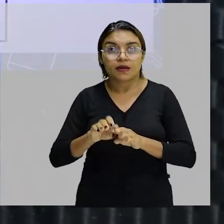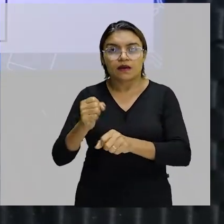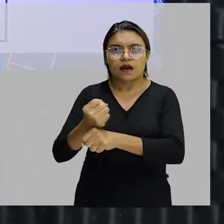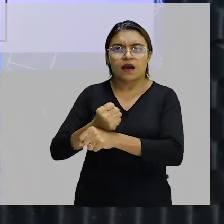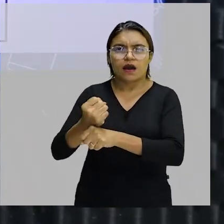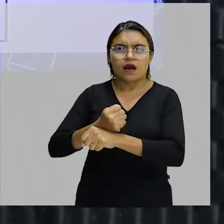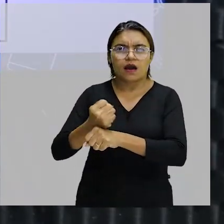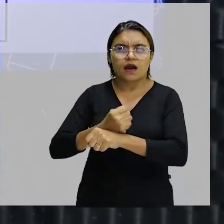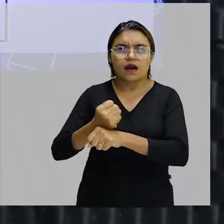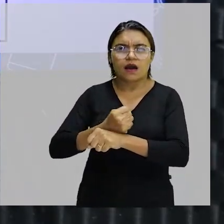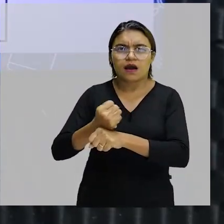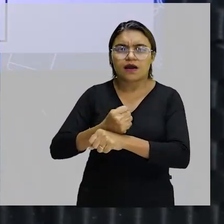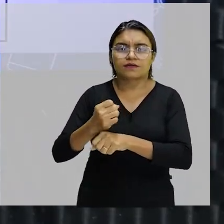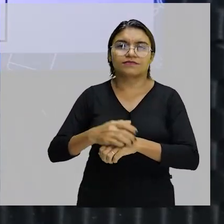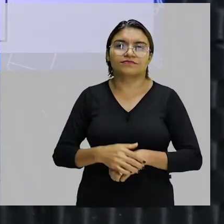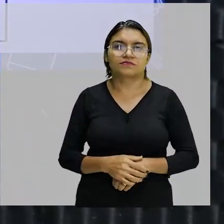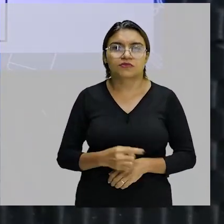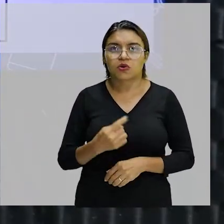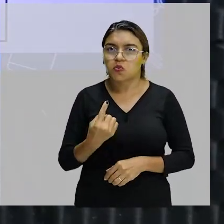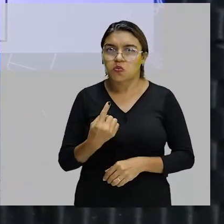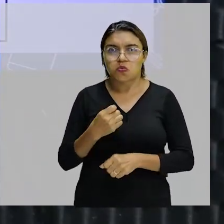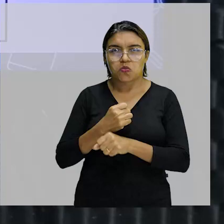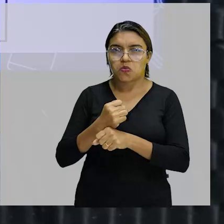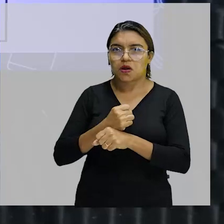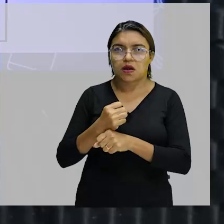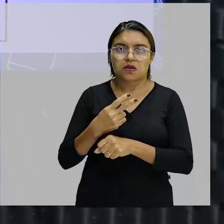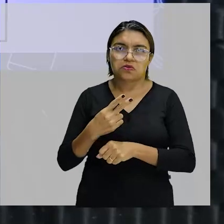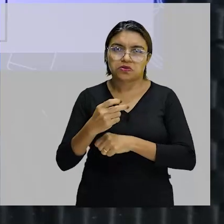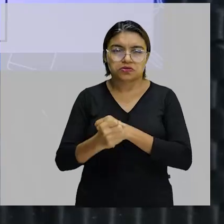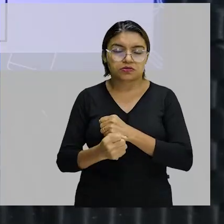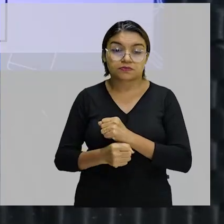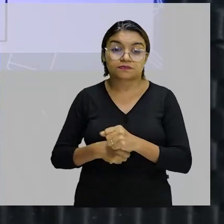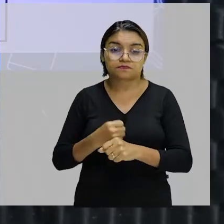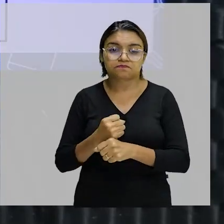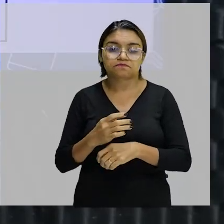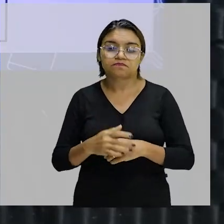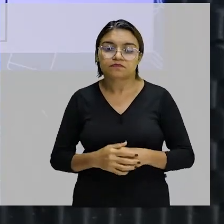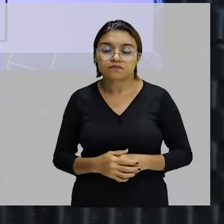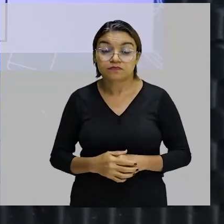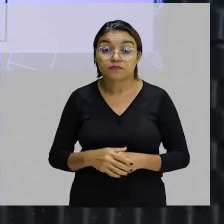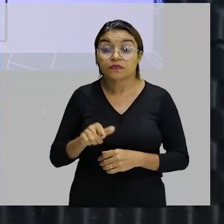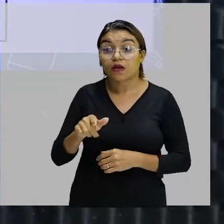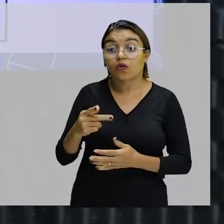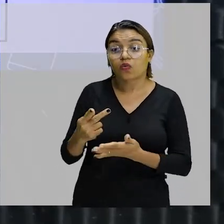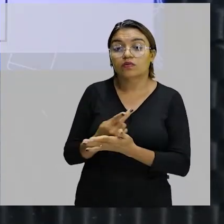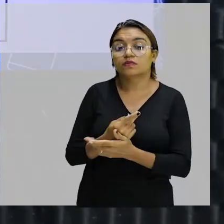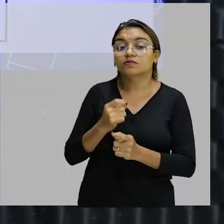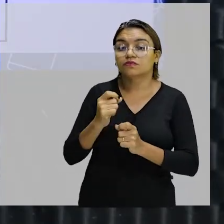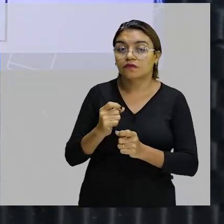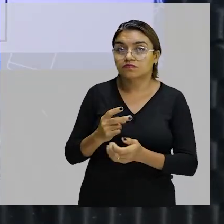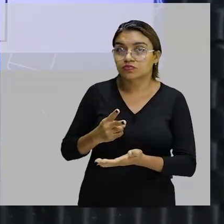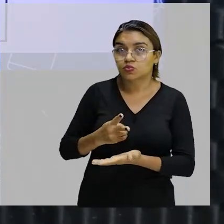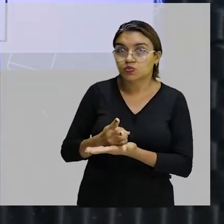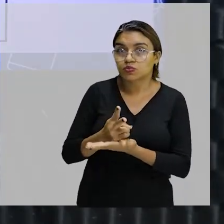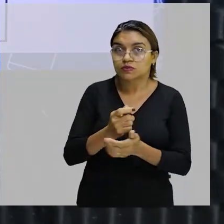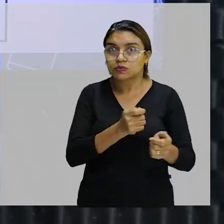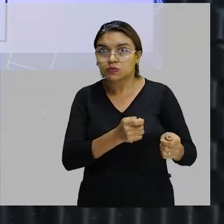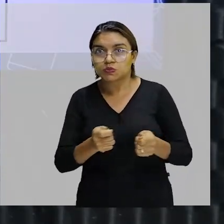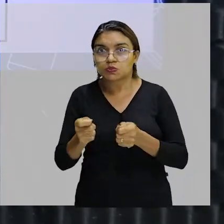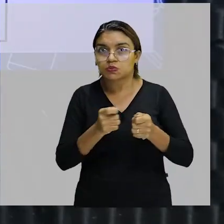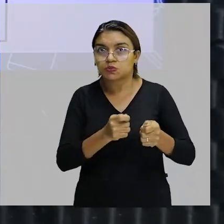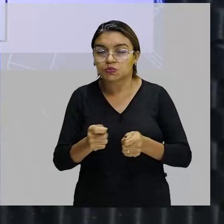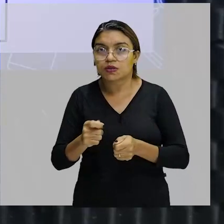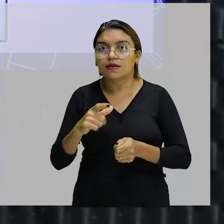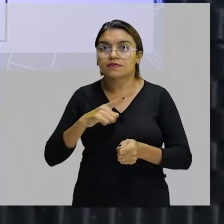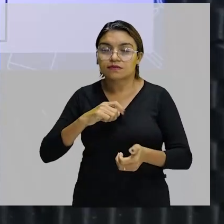que dura às vezes um ano. Isso aqui, quando ela acontece de forma contínua, eu vou sofrer